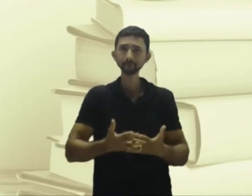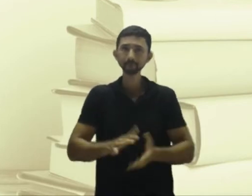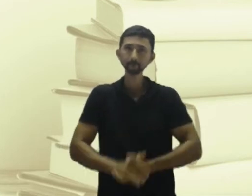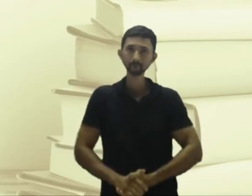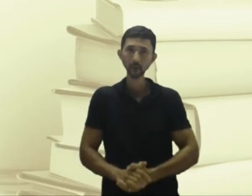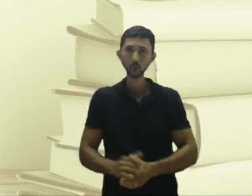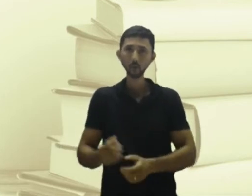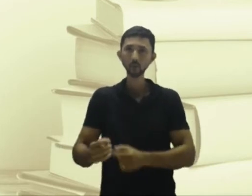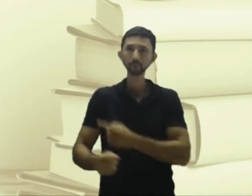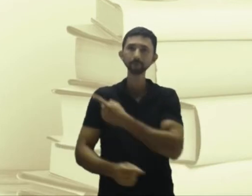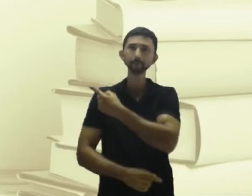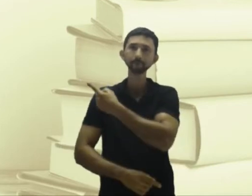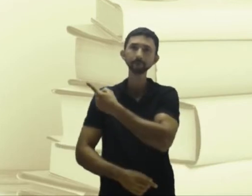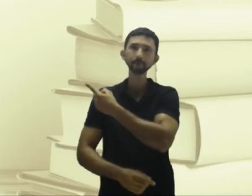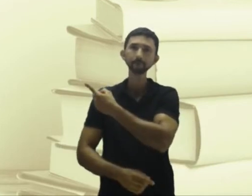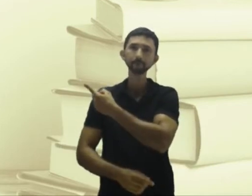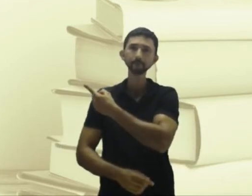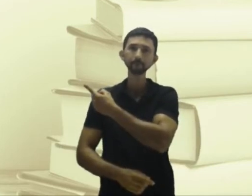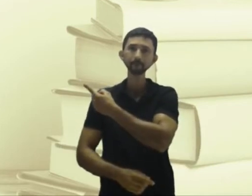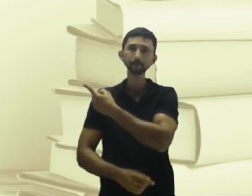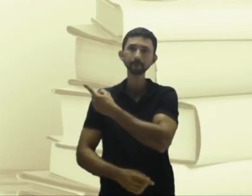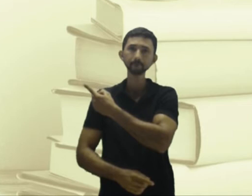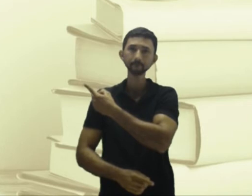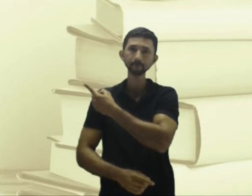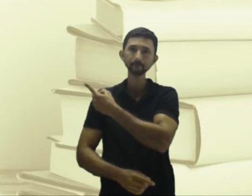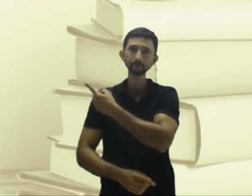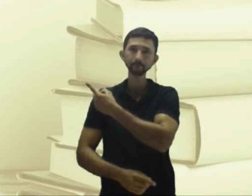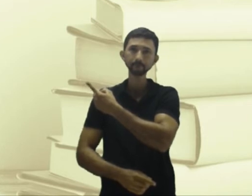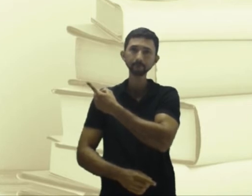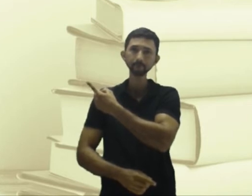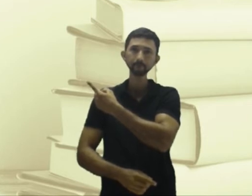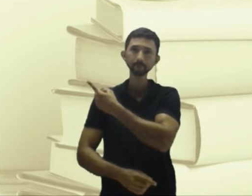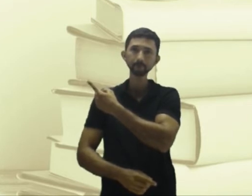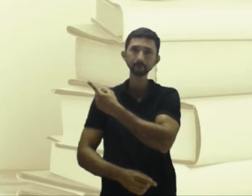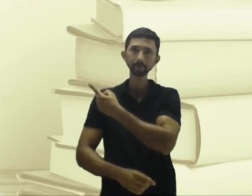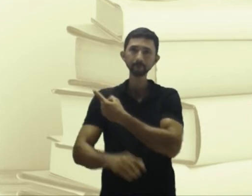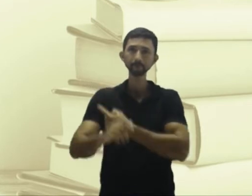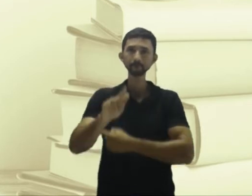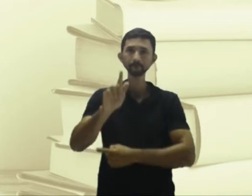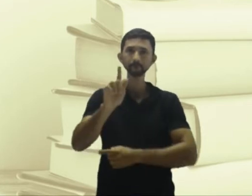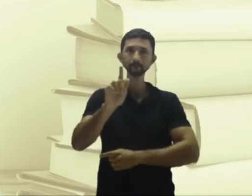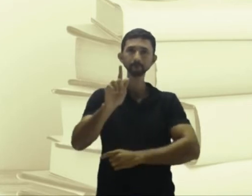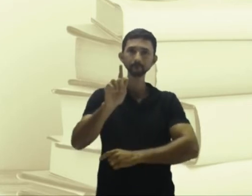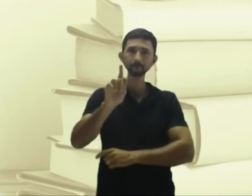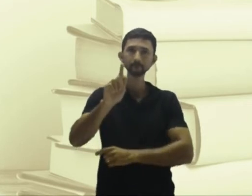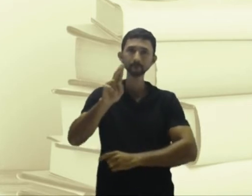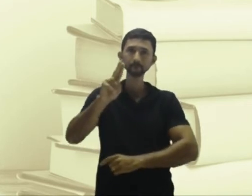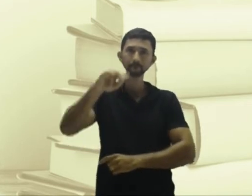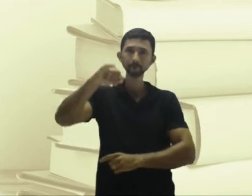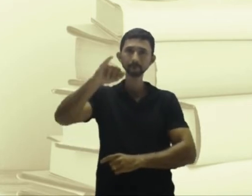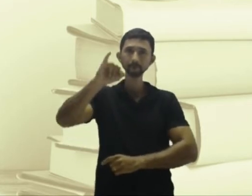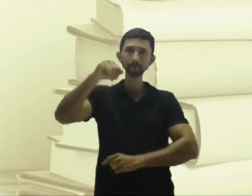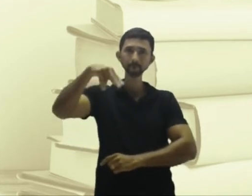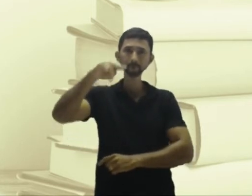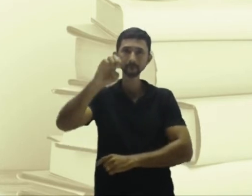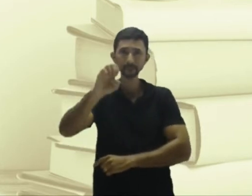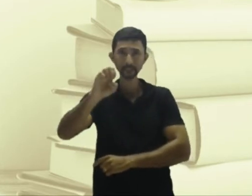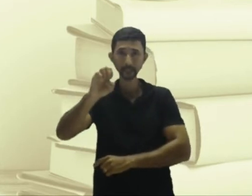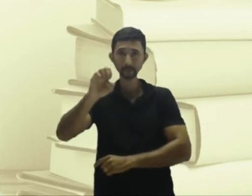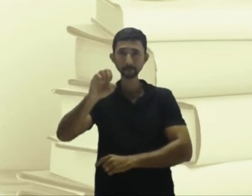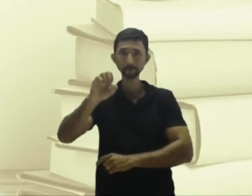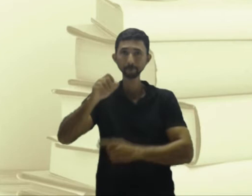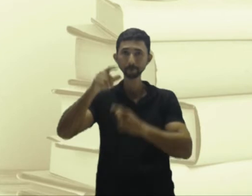Guiné, é essa parte mais ao norte, certo? A parte